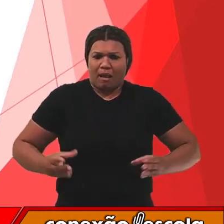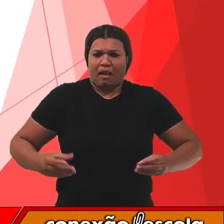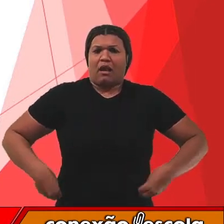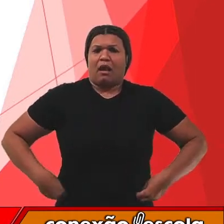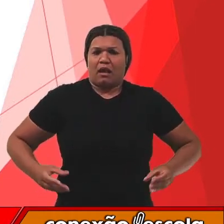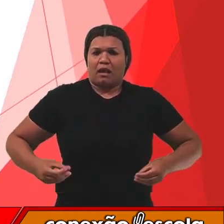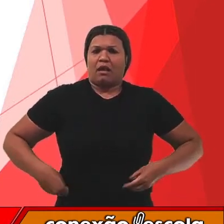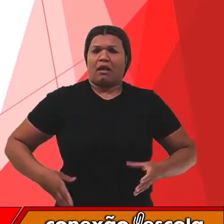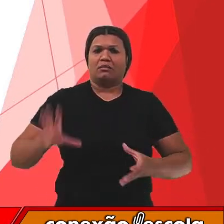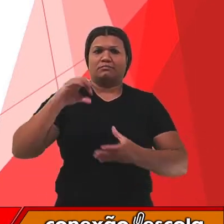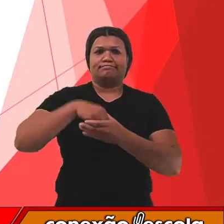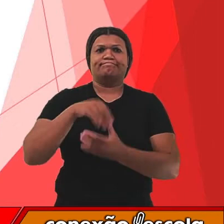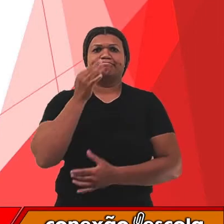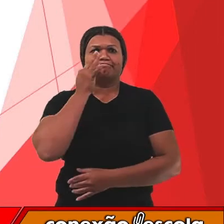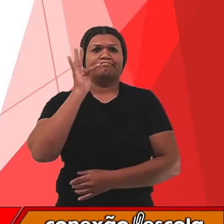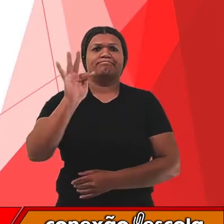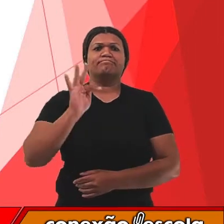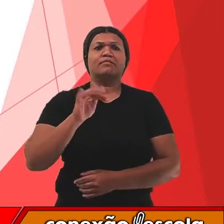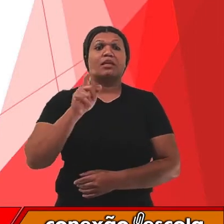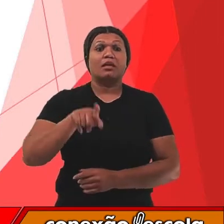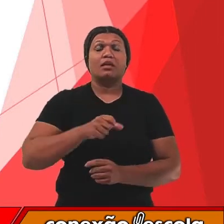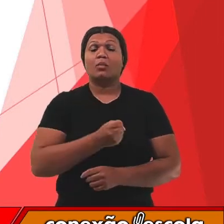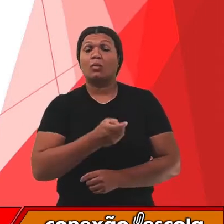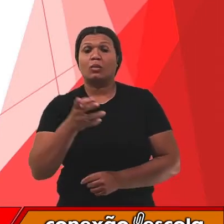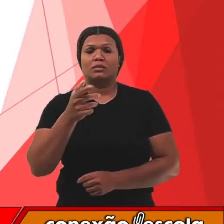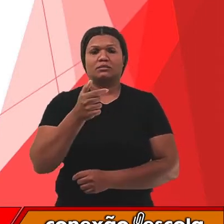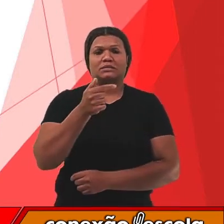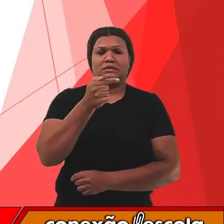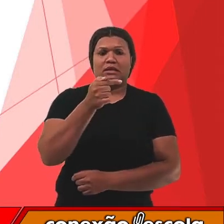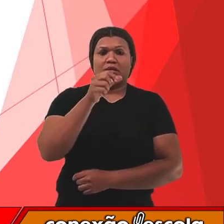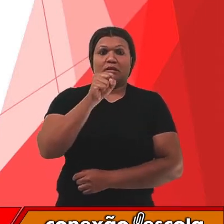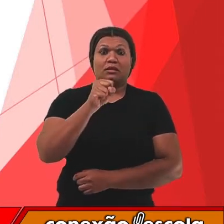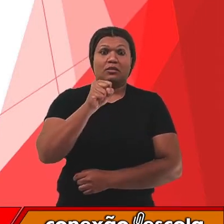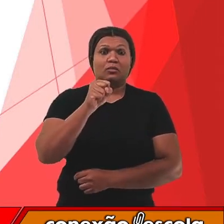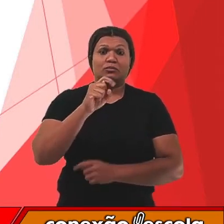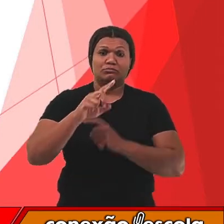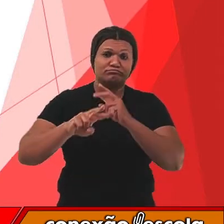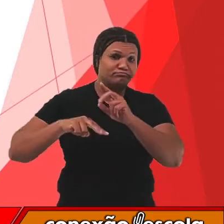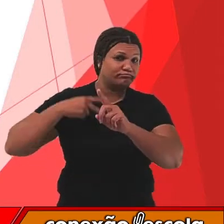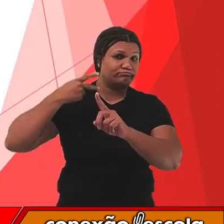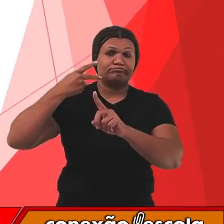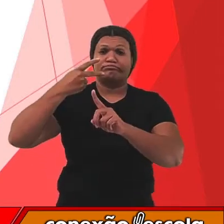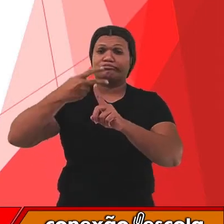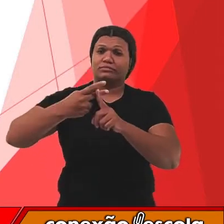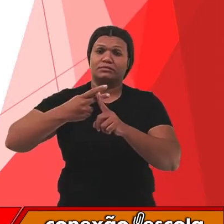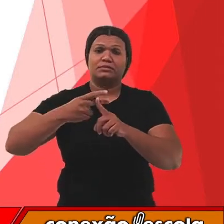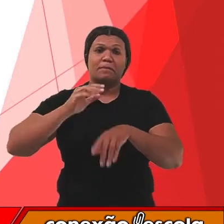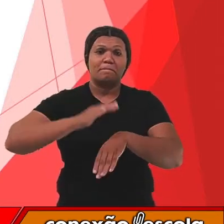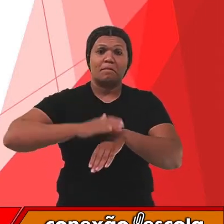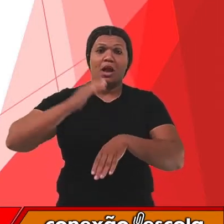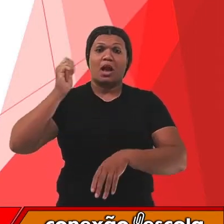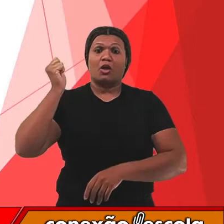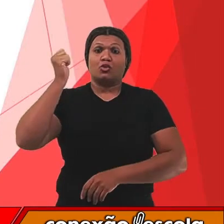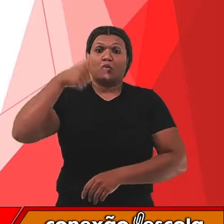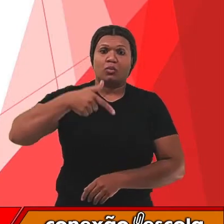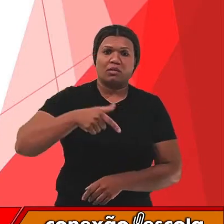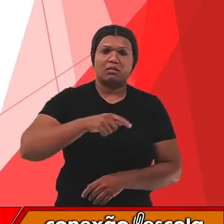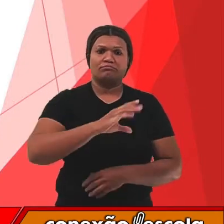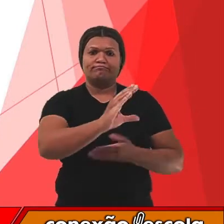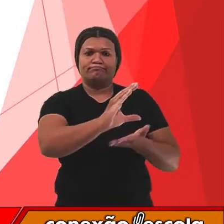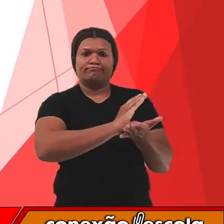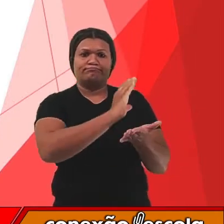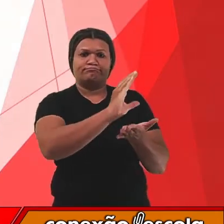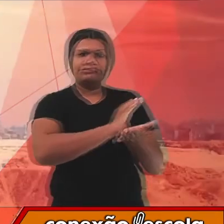gastava na França, era 78 vezes maiores do que o que se arrecadava, do dinheiro